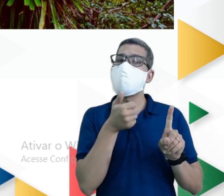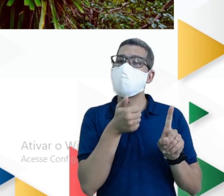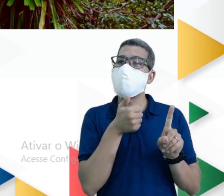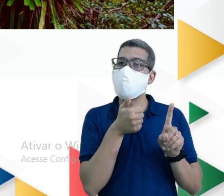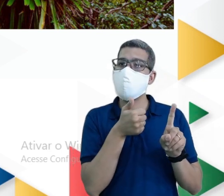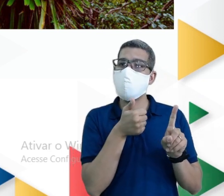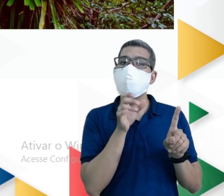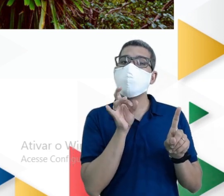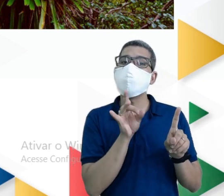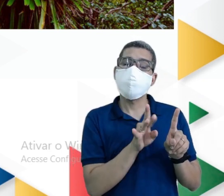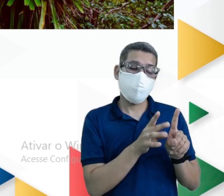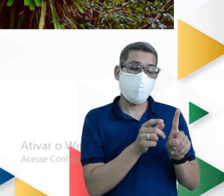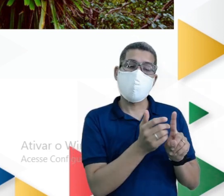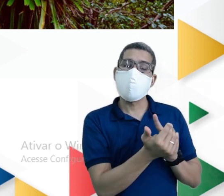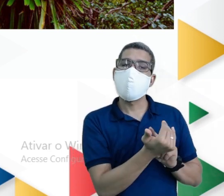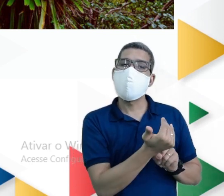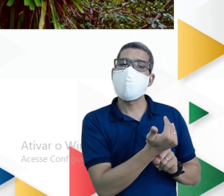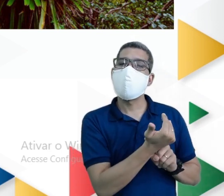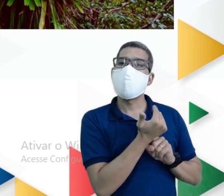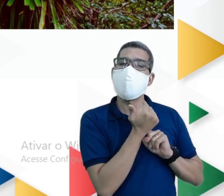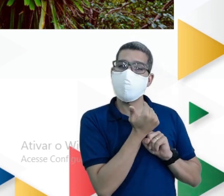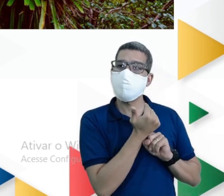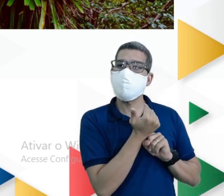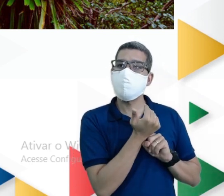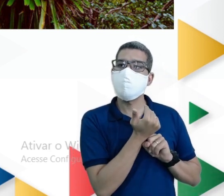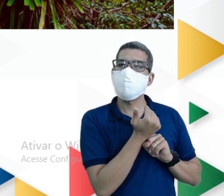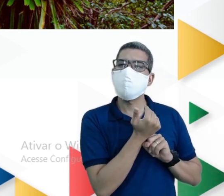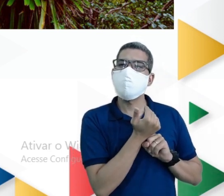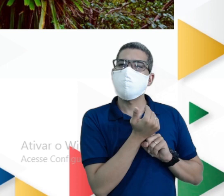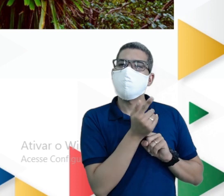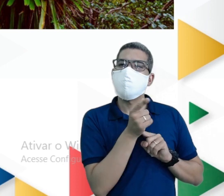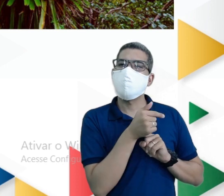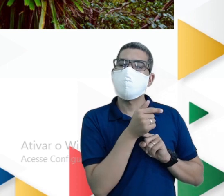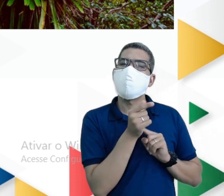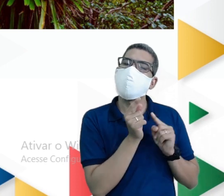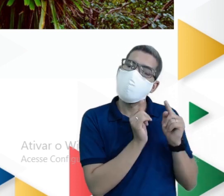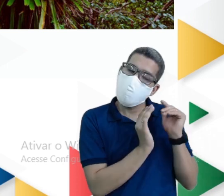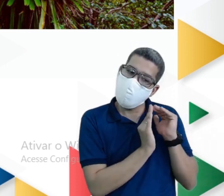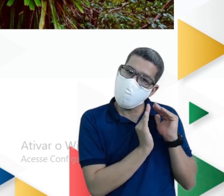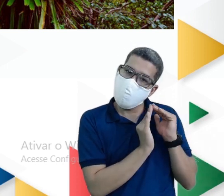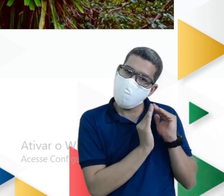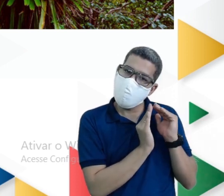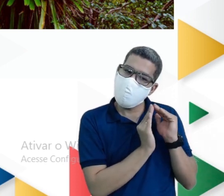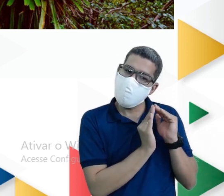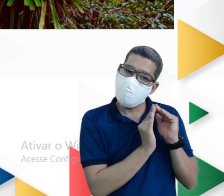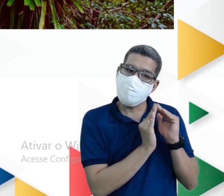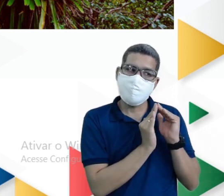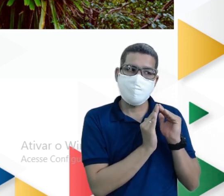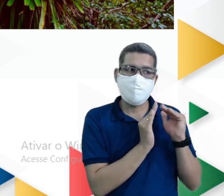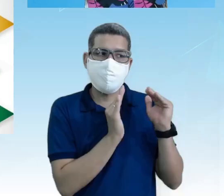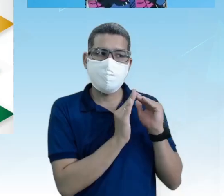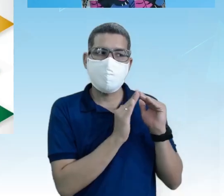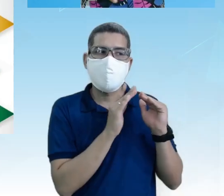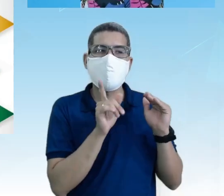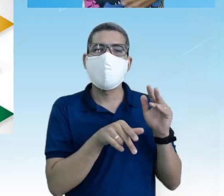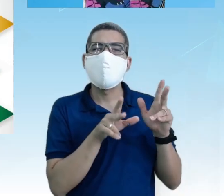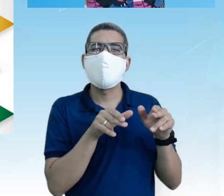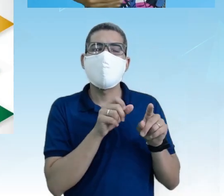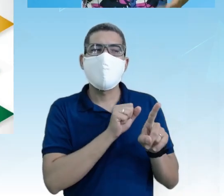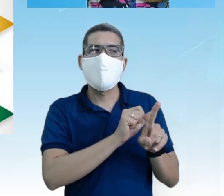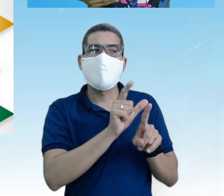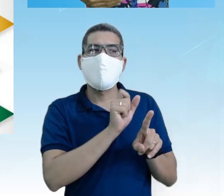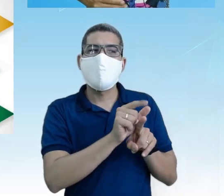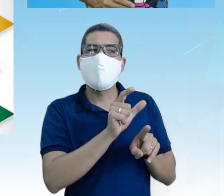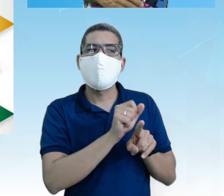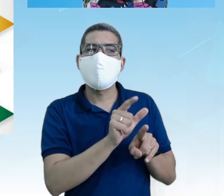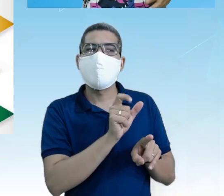está utilizando a árvore como se fosse o seu abrigo. Ela está alugando, como se estivesse ali alugando